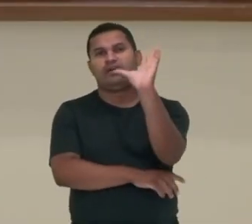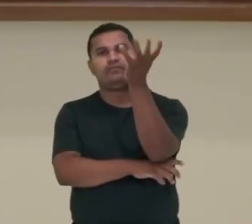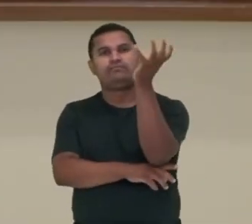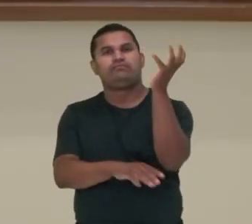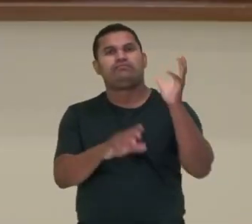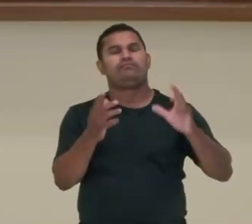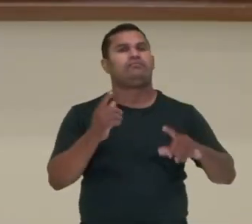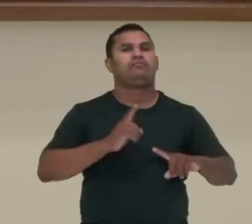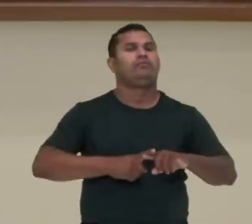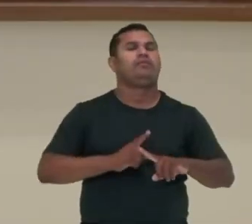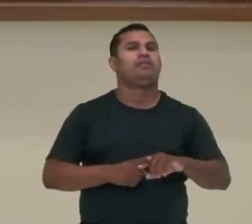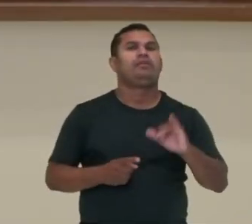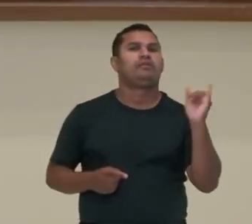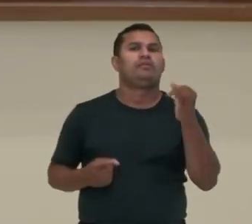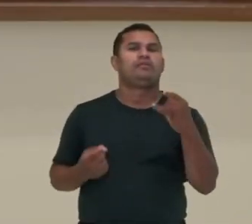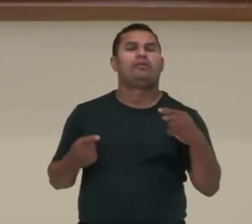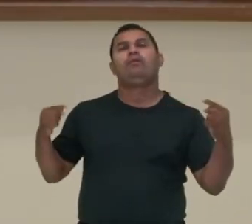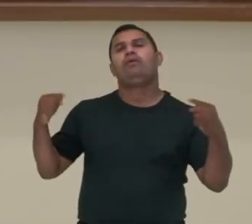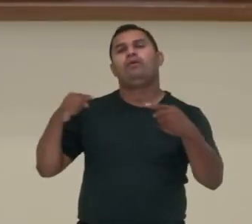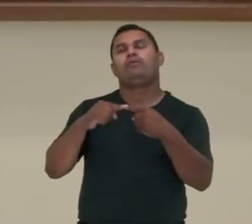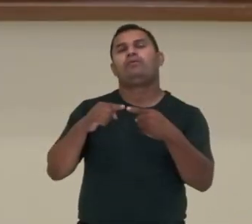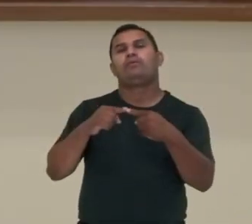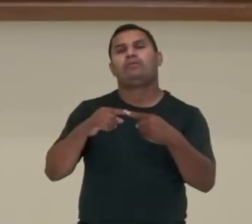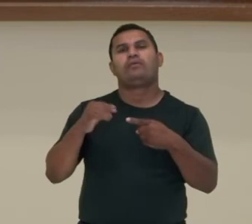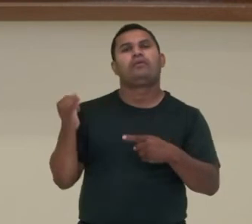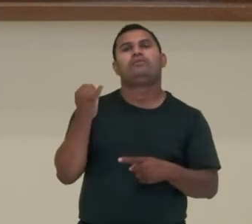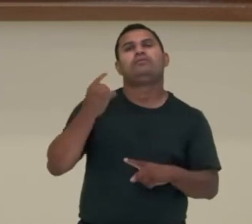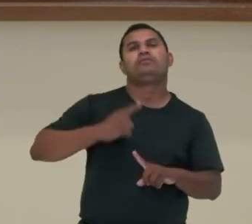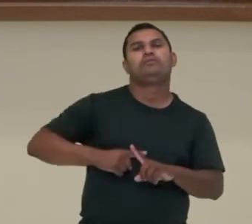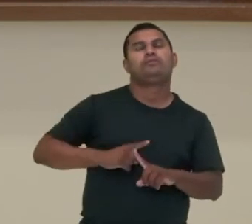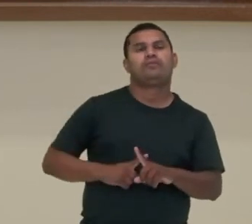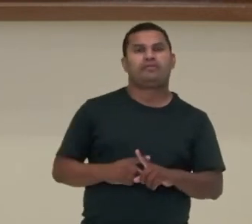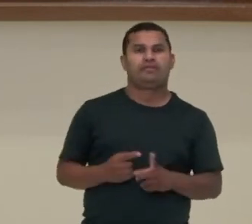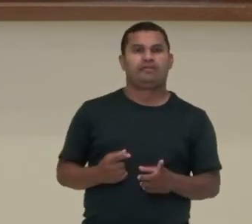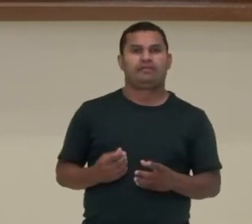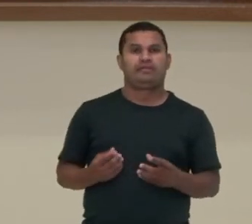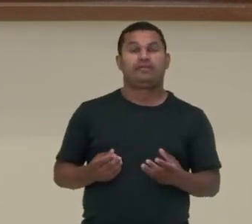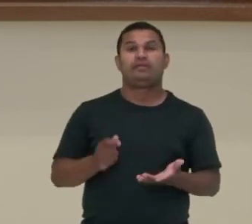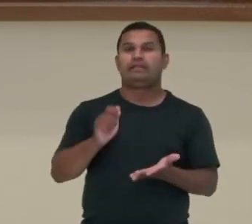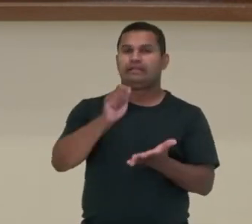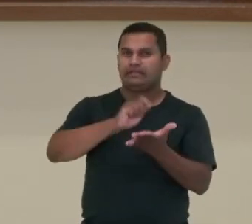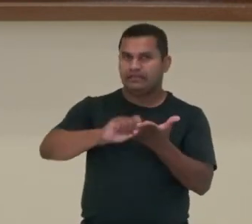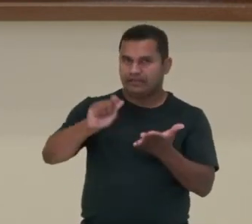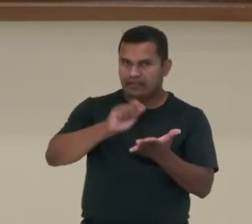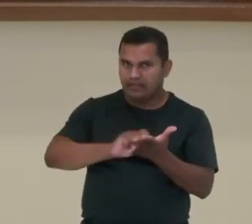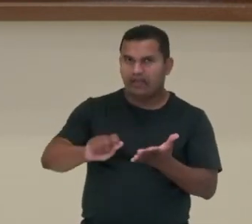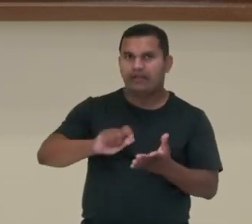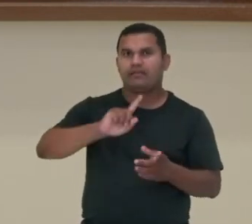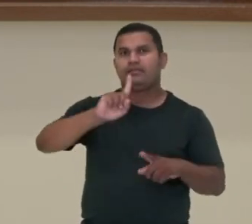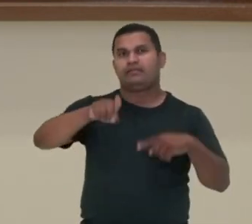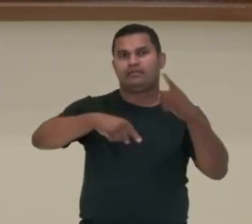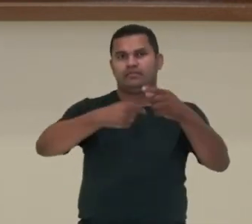o objetivo da criação dessas reservas? Escrevam e nós voltamos em